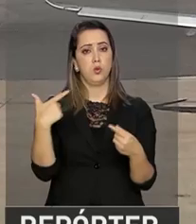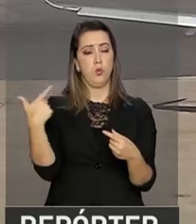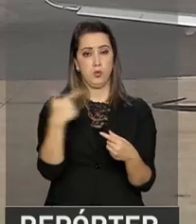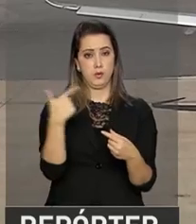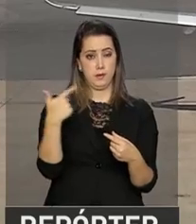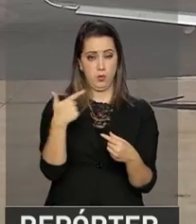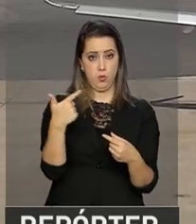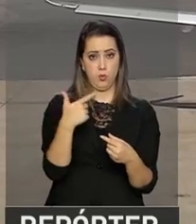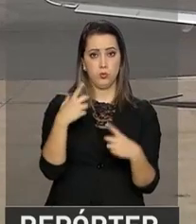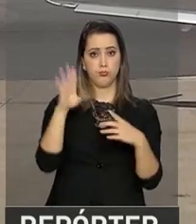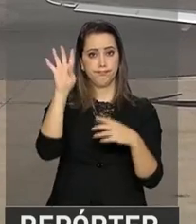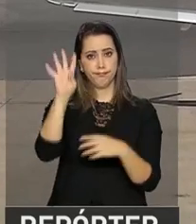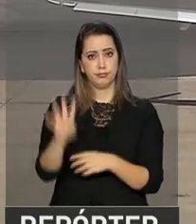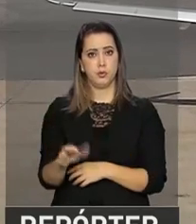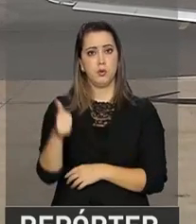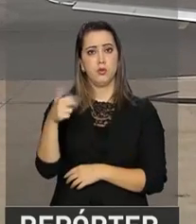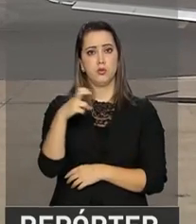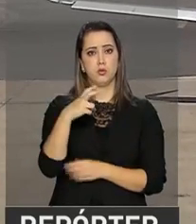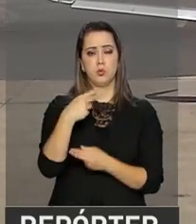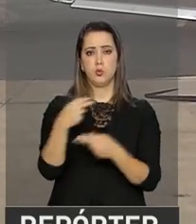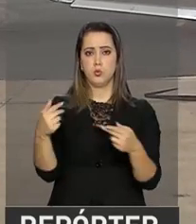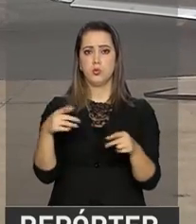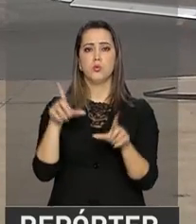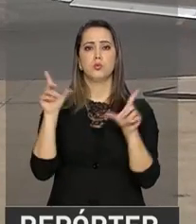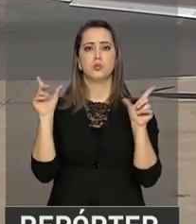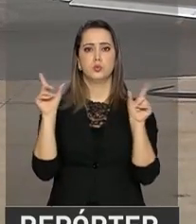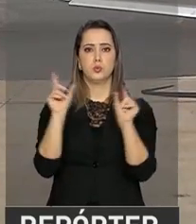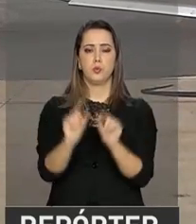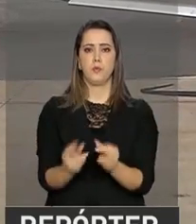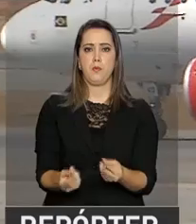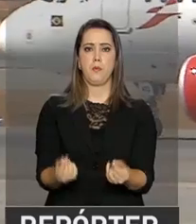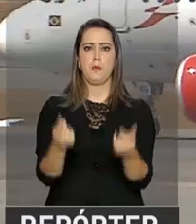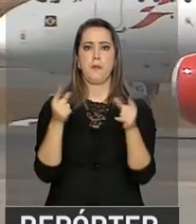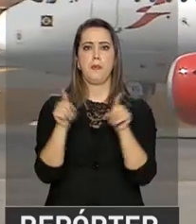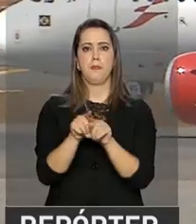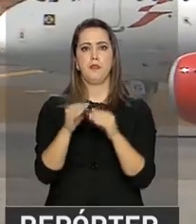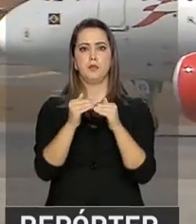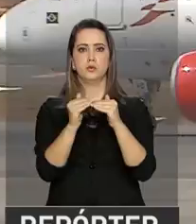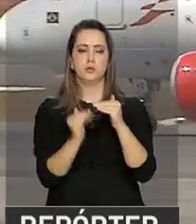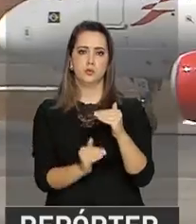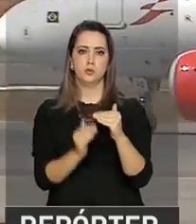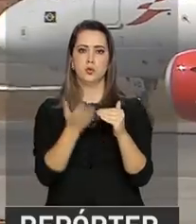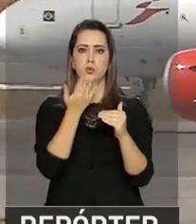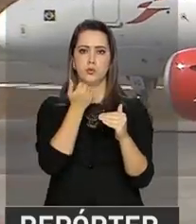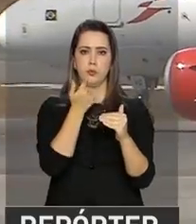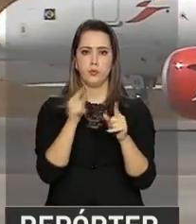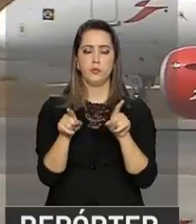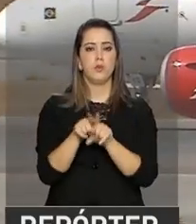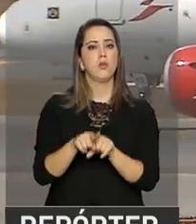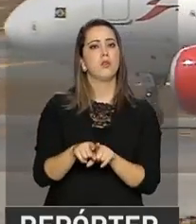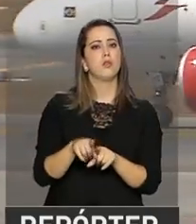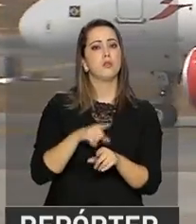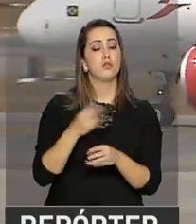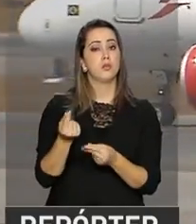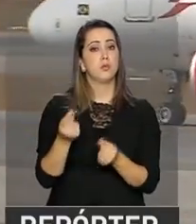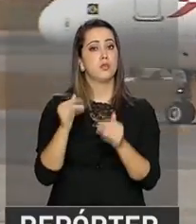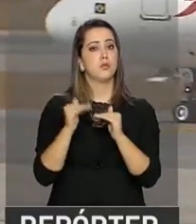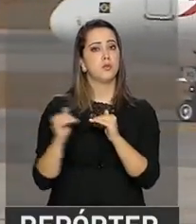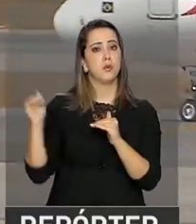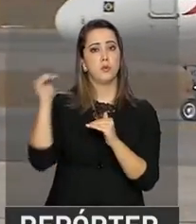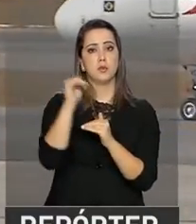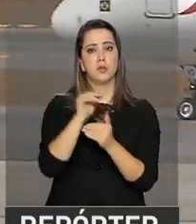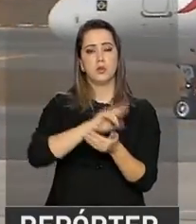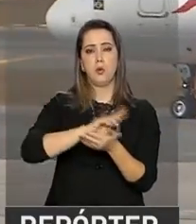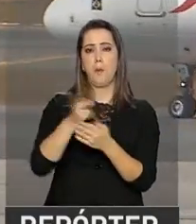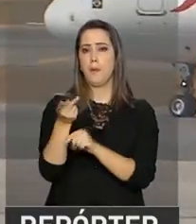no ranking de 15 produtos que tiveram maior redução nos preços atrás apenas do grupo dos alimentos houve também aumento